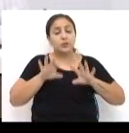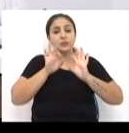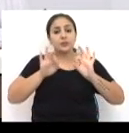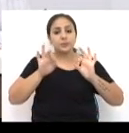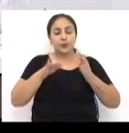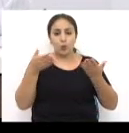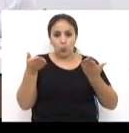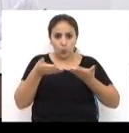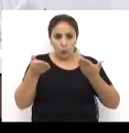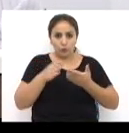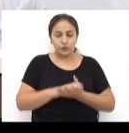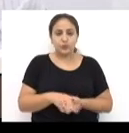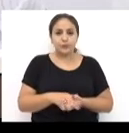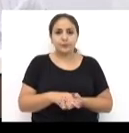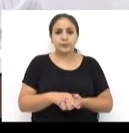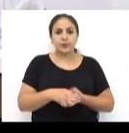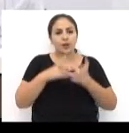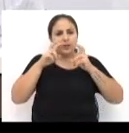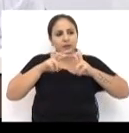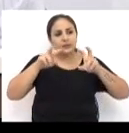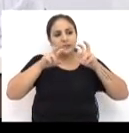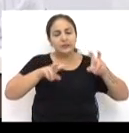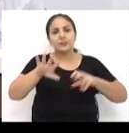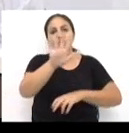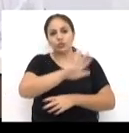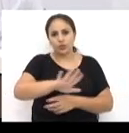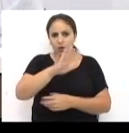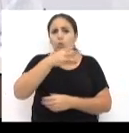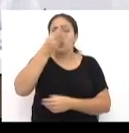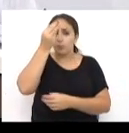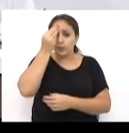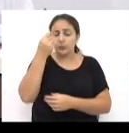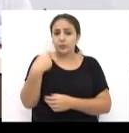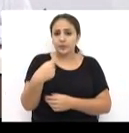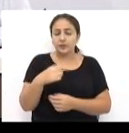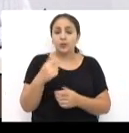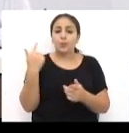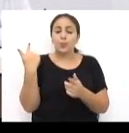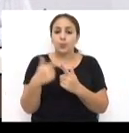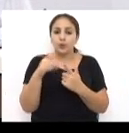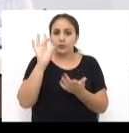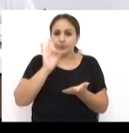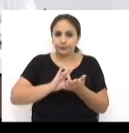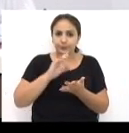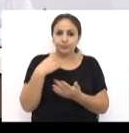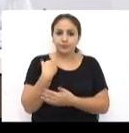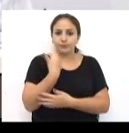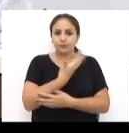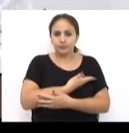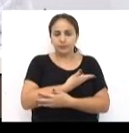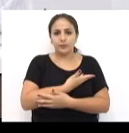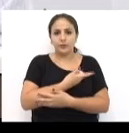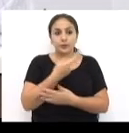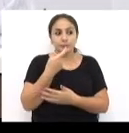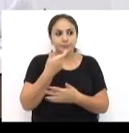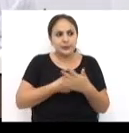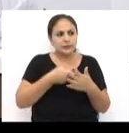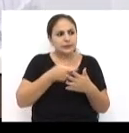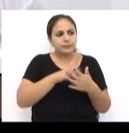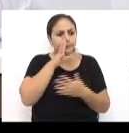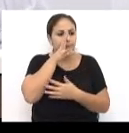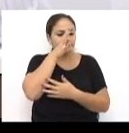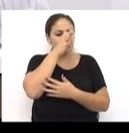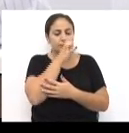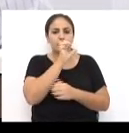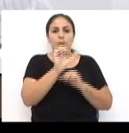humildes. Hoje o grito é geral, e eu entendo e tem que ser, mas porque realmente nós temos que resistir a algumas mudanças,